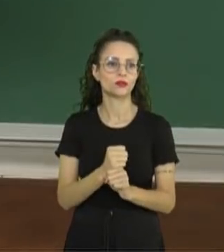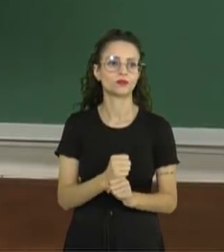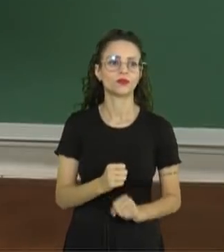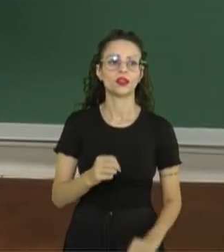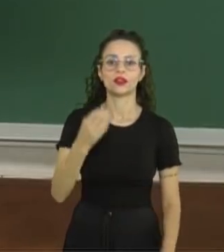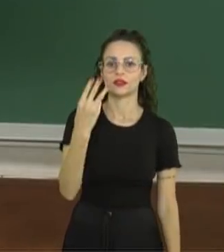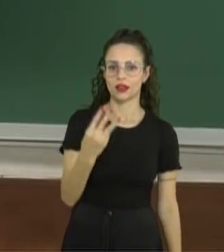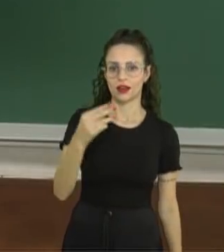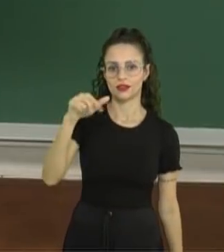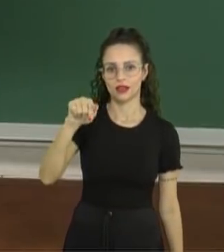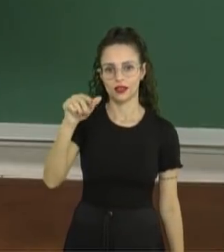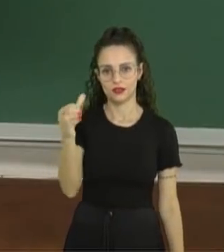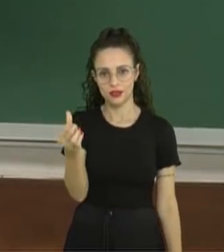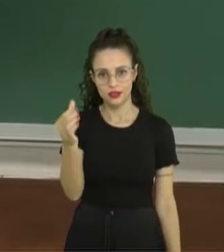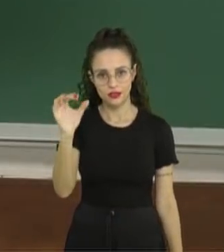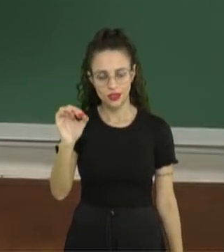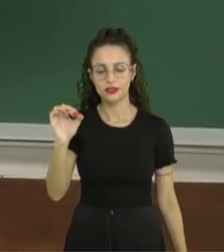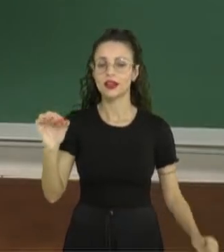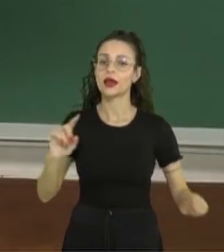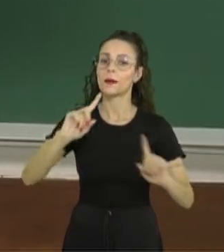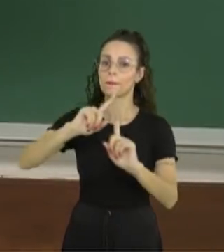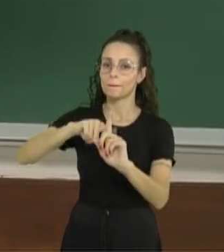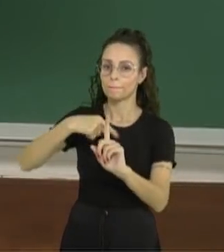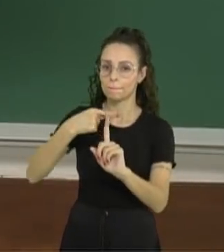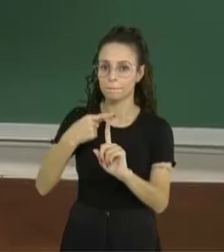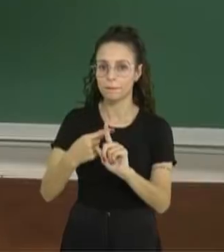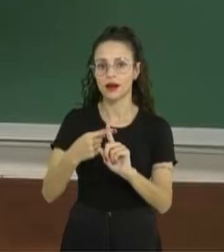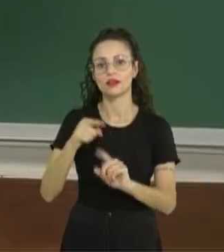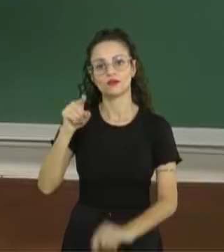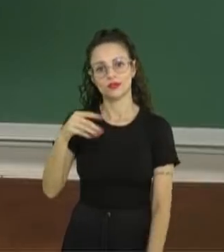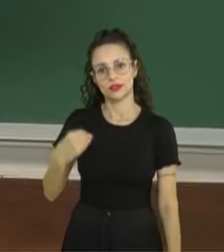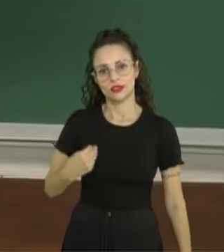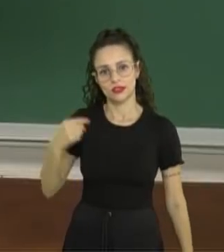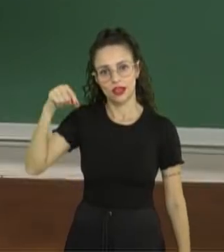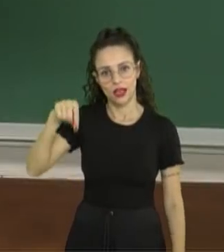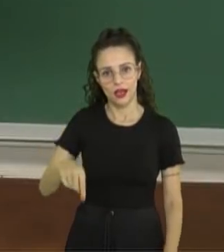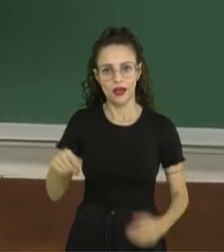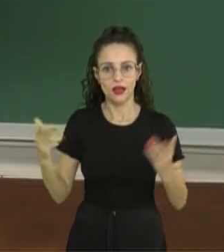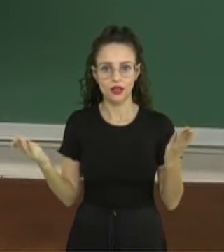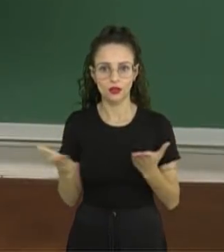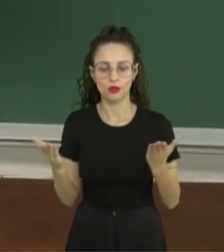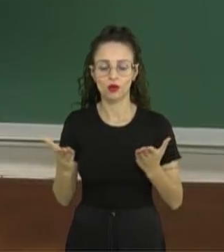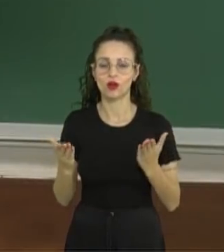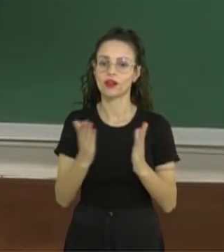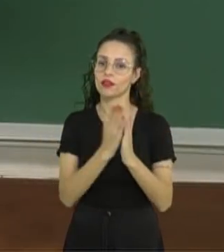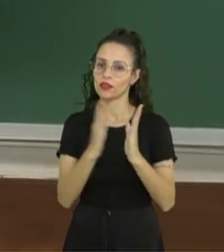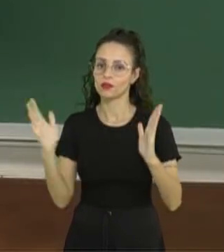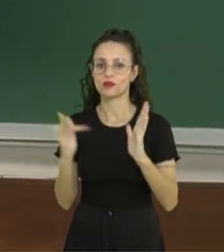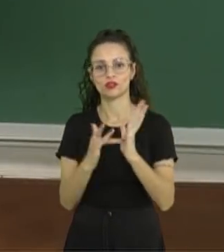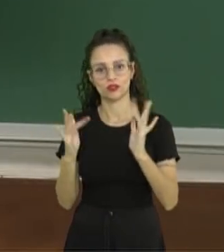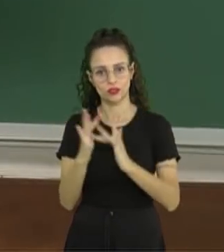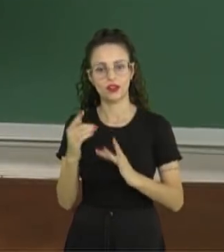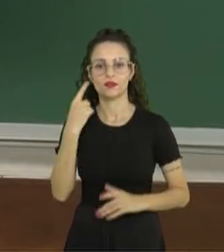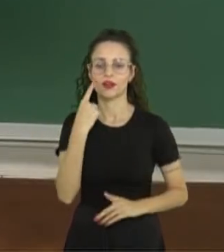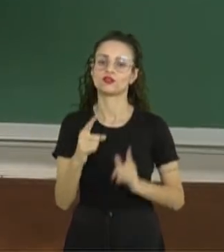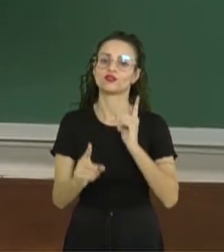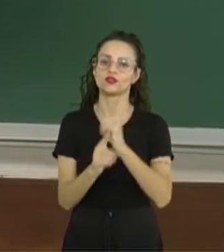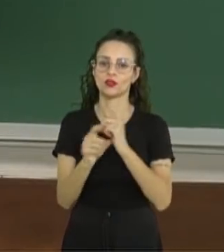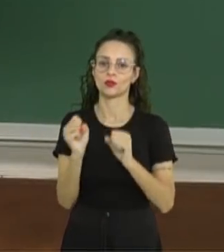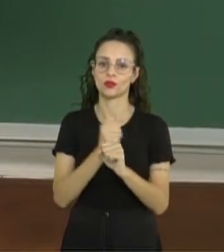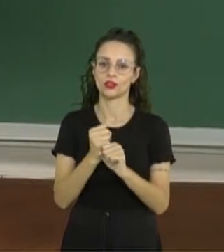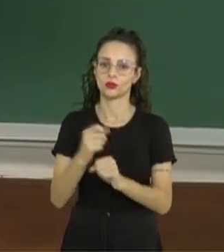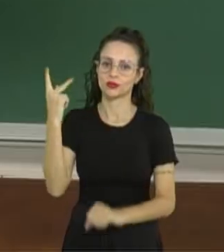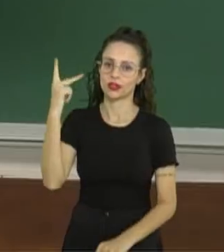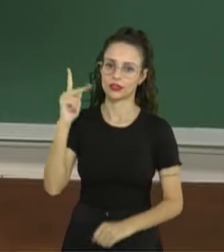Pega o 3.760, soma com o que você está no ano atual, depois de Cristo. Você vai ter a data do Ano